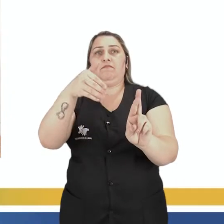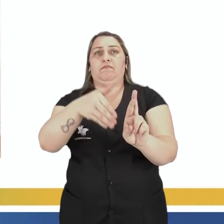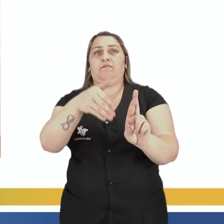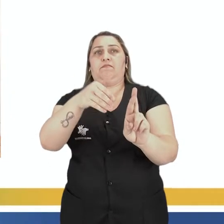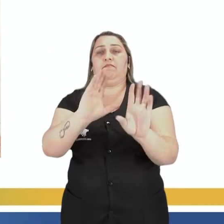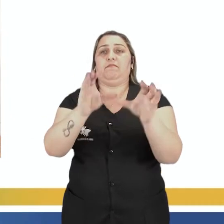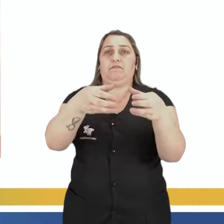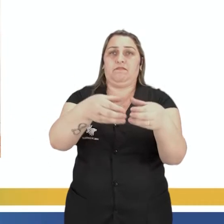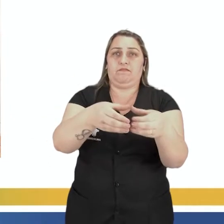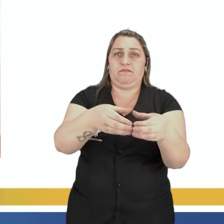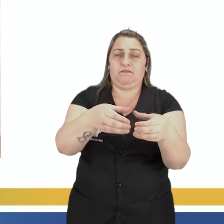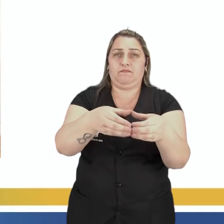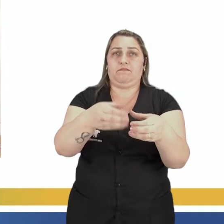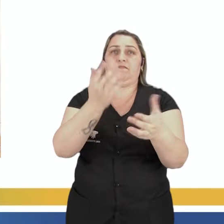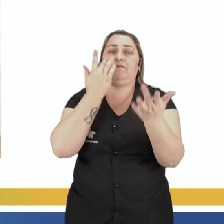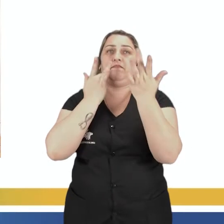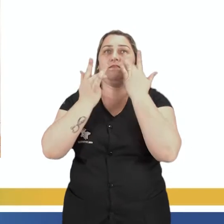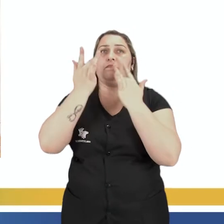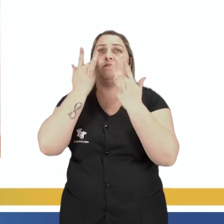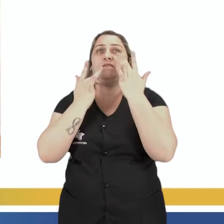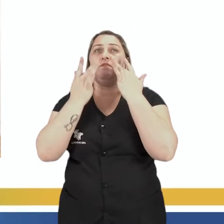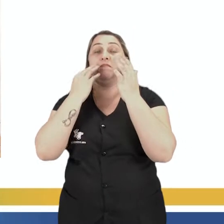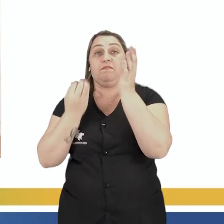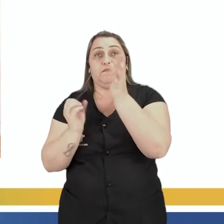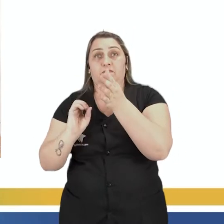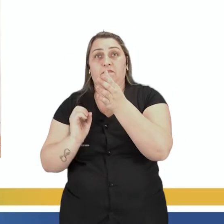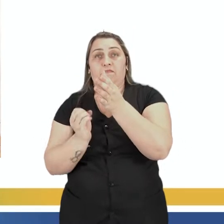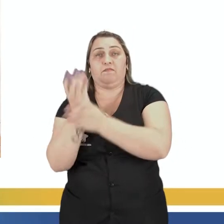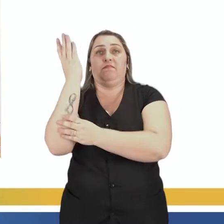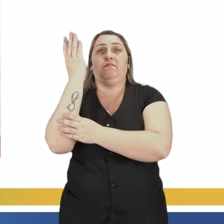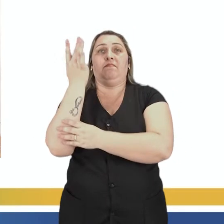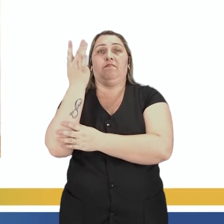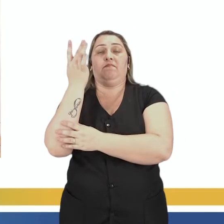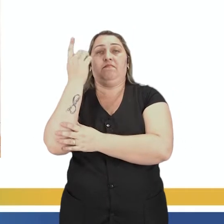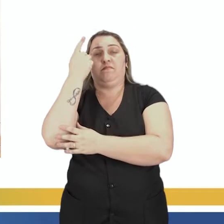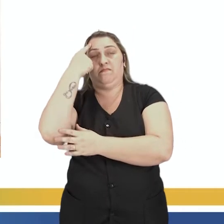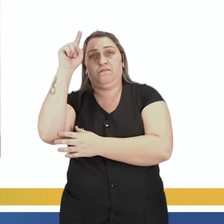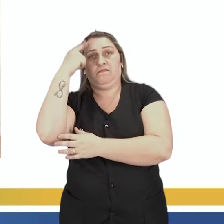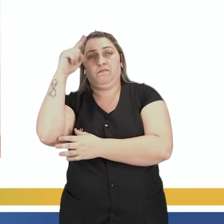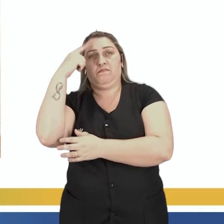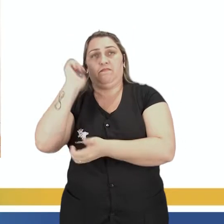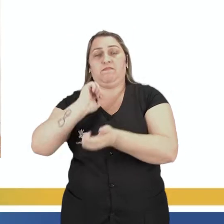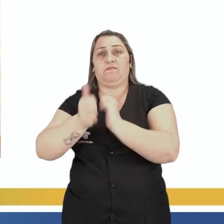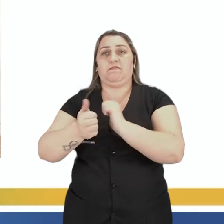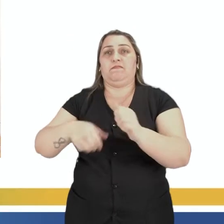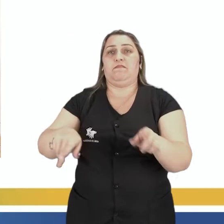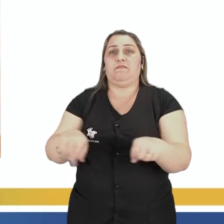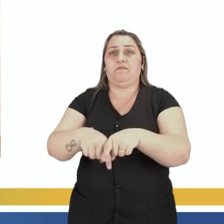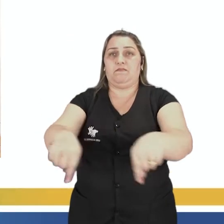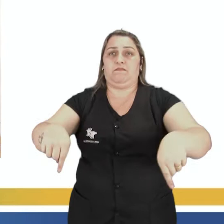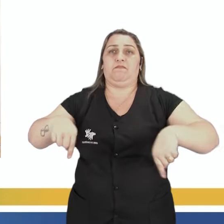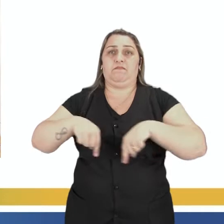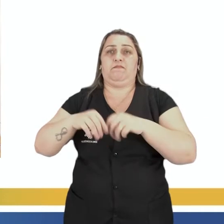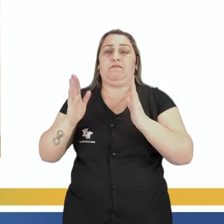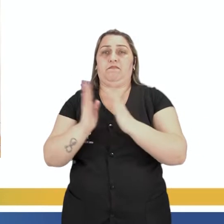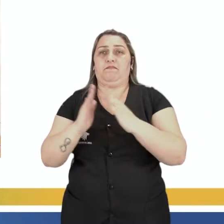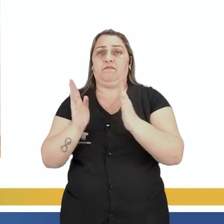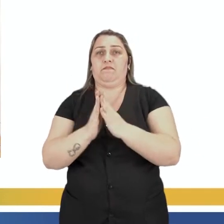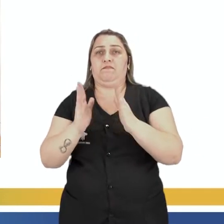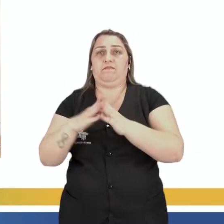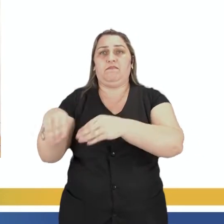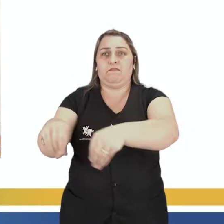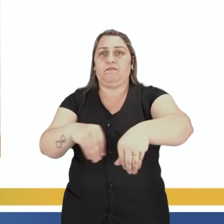uma companhia de teatro que criou a improvisação, jogando no quintal. O jogo do teatro